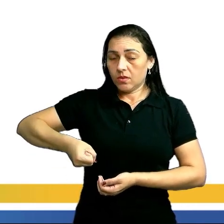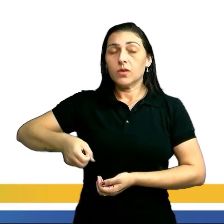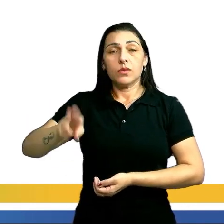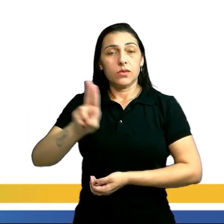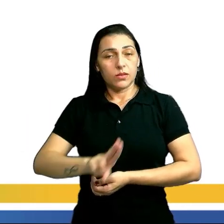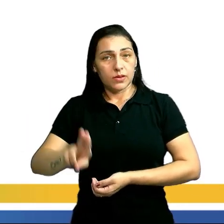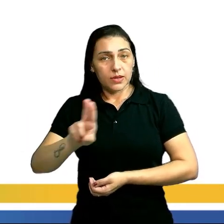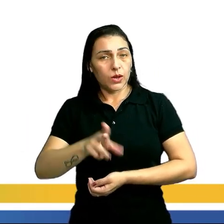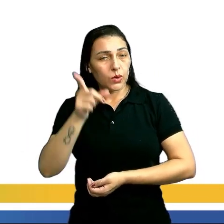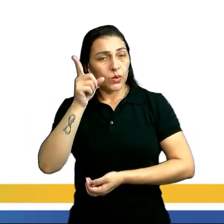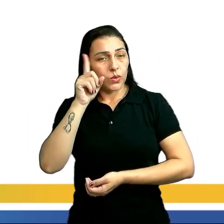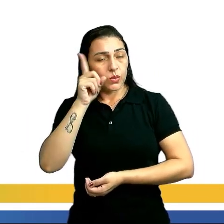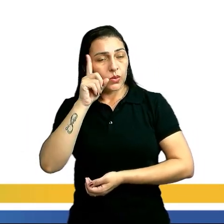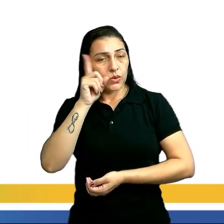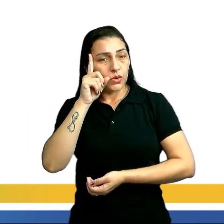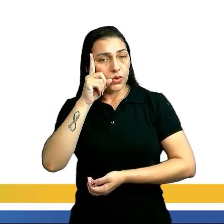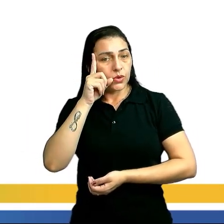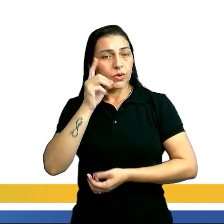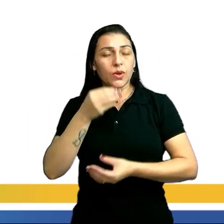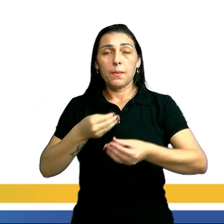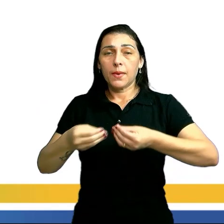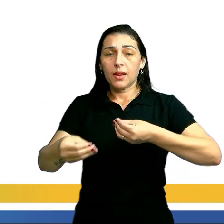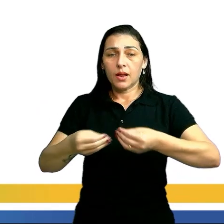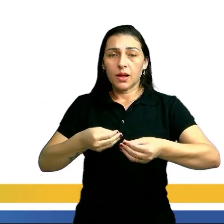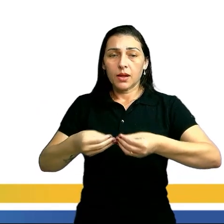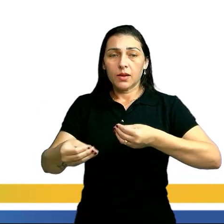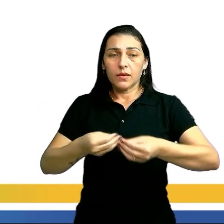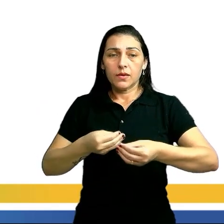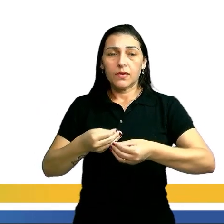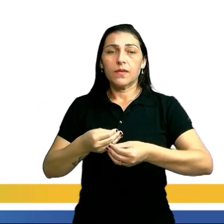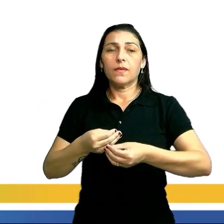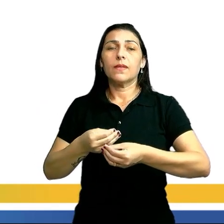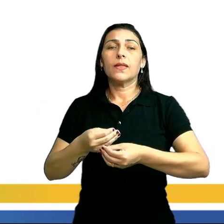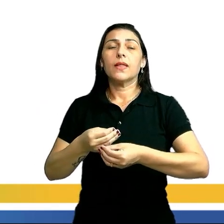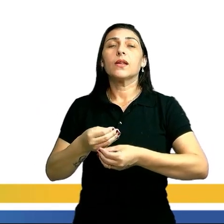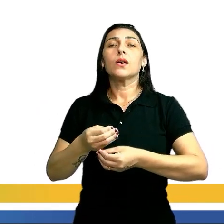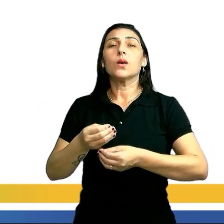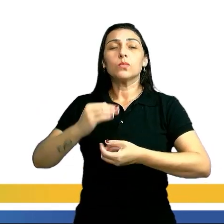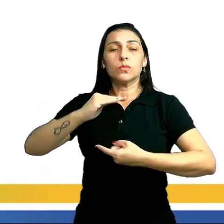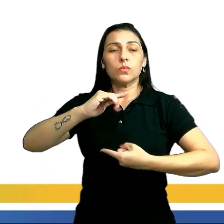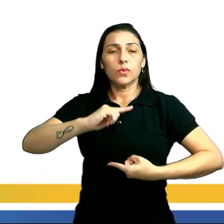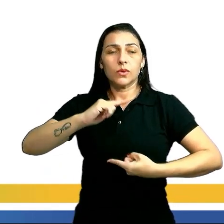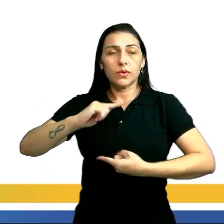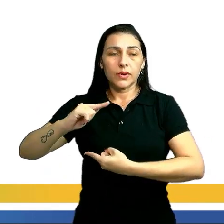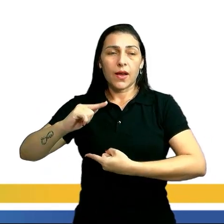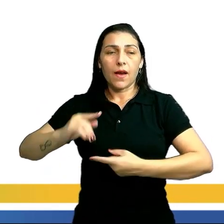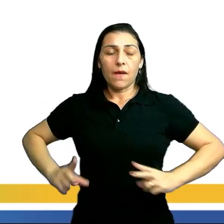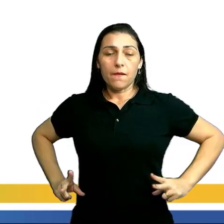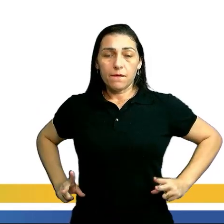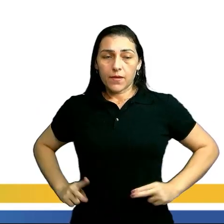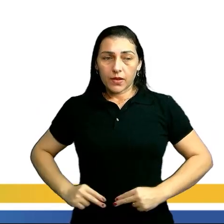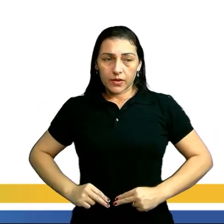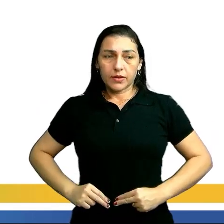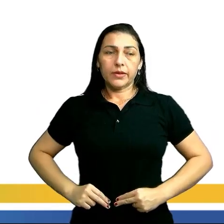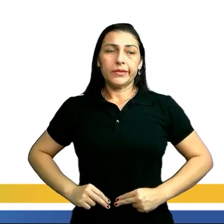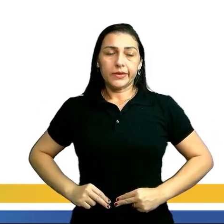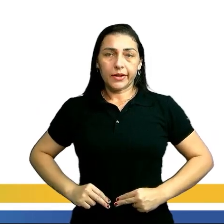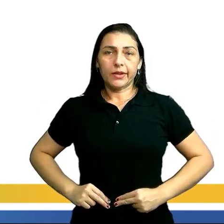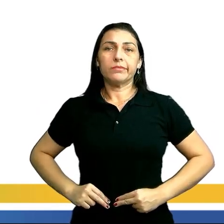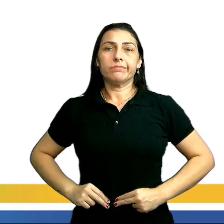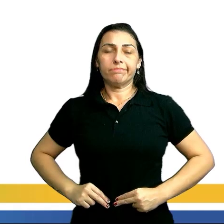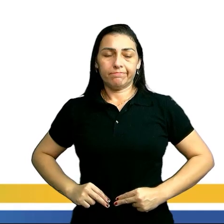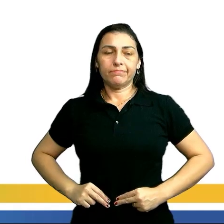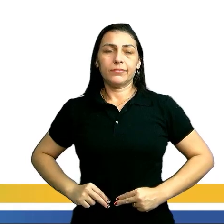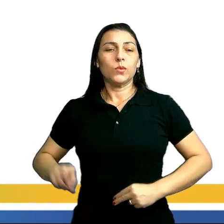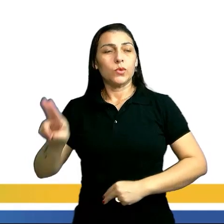costumamos utilizar todos os dias, embalagens plásticas, filmes de embalagens, fraldas descartáveis.